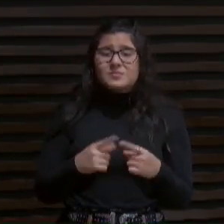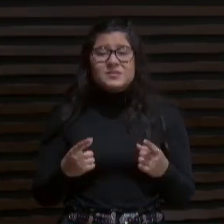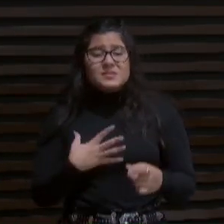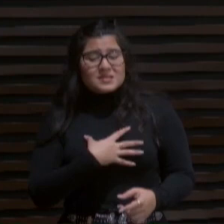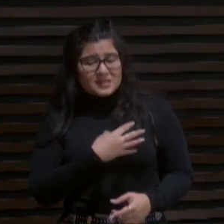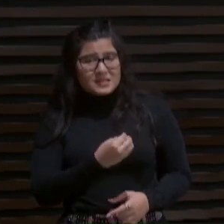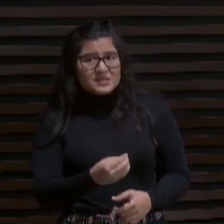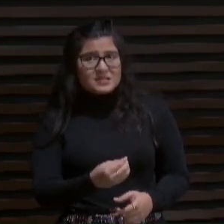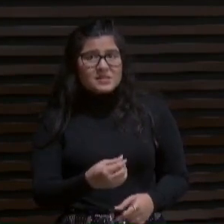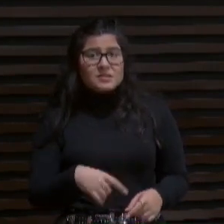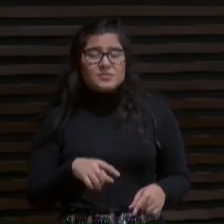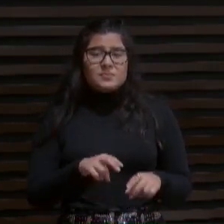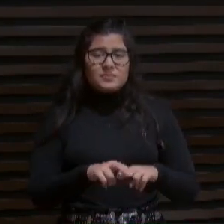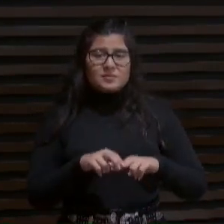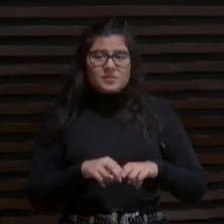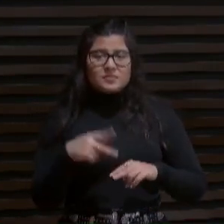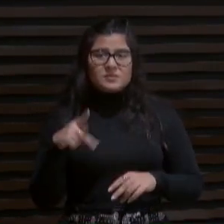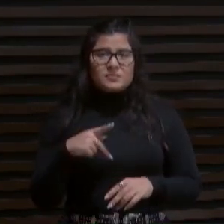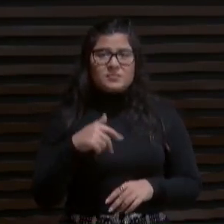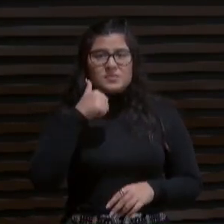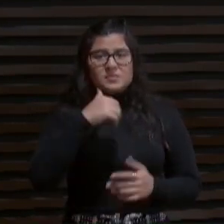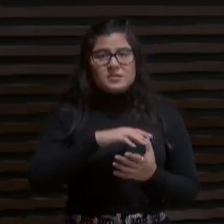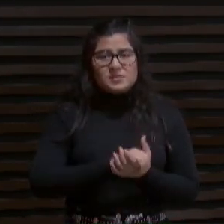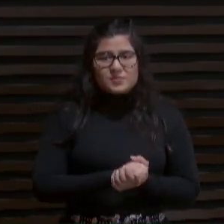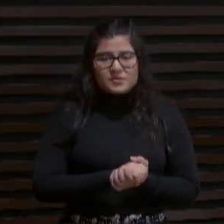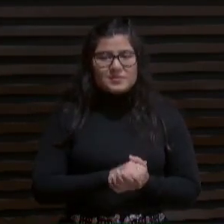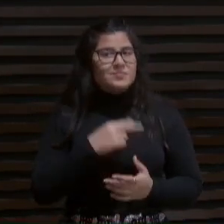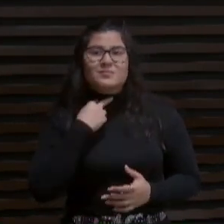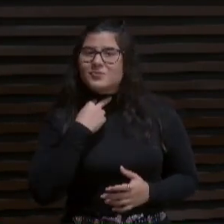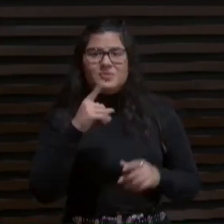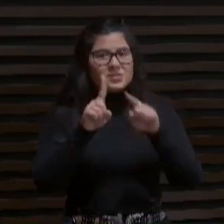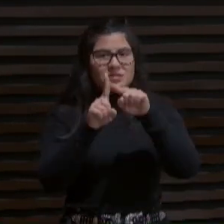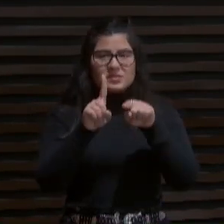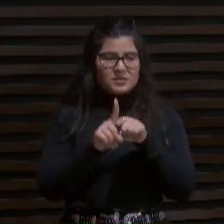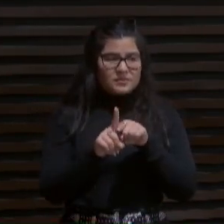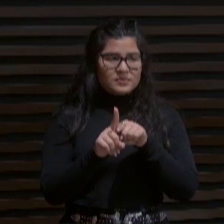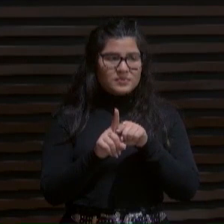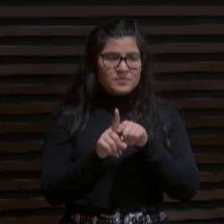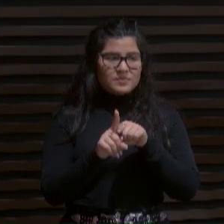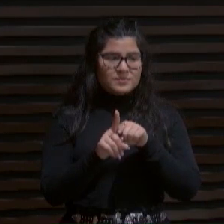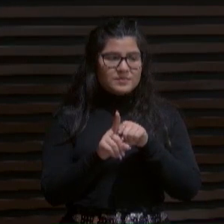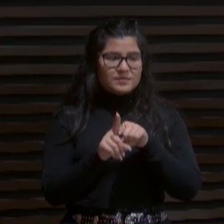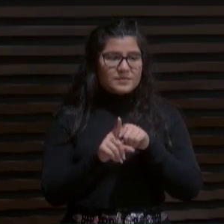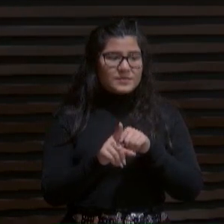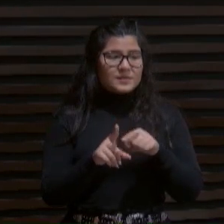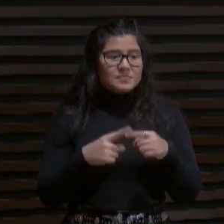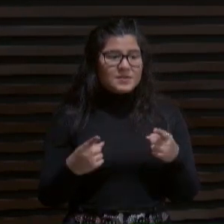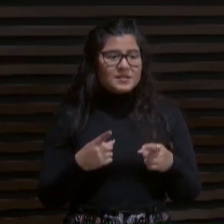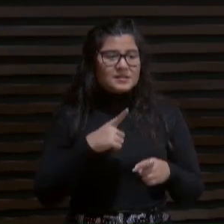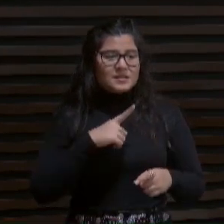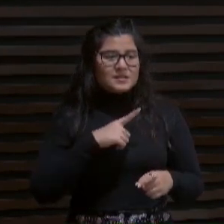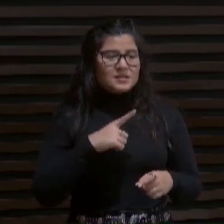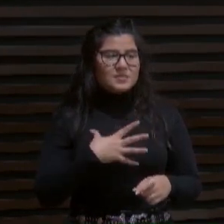sua esposa era estéril, ela não podia engravidar. E engravidaram com quase 100 anos de idade, já numa época em